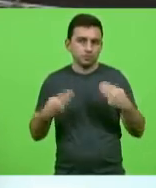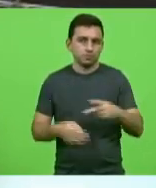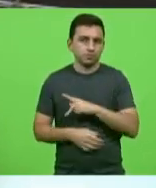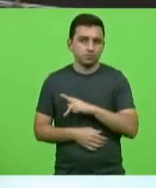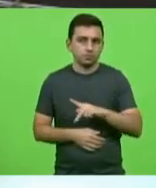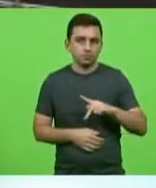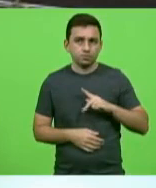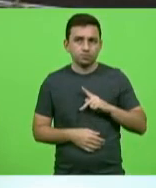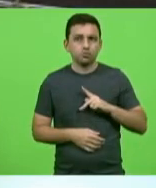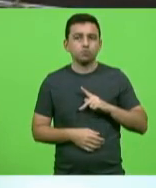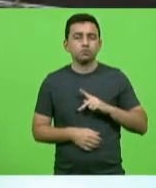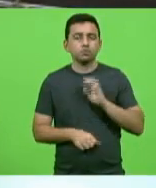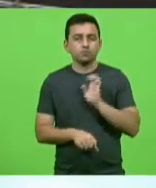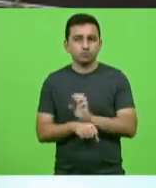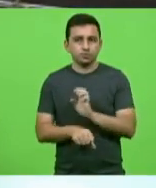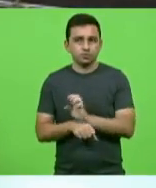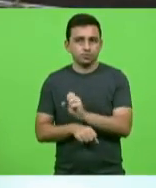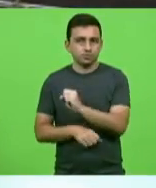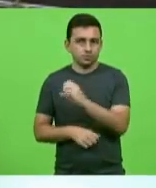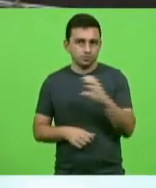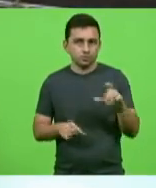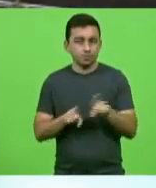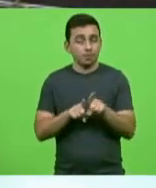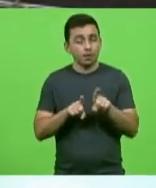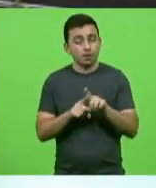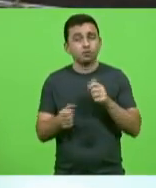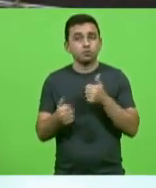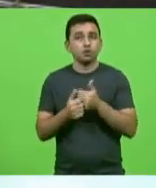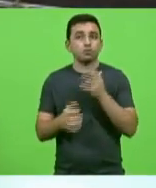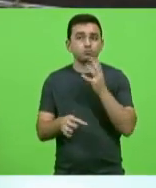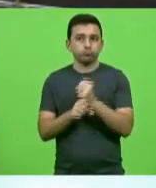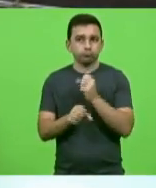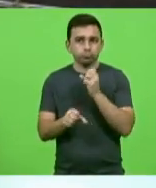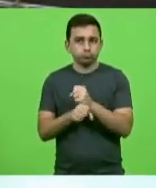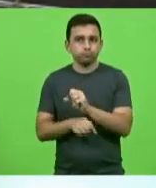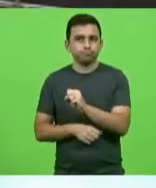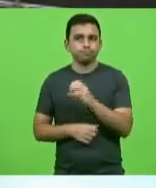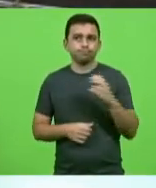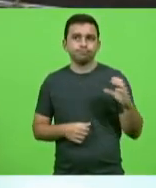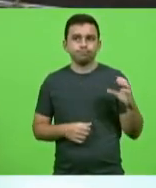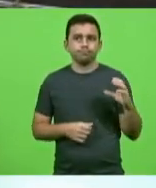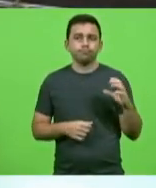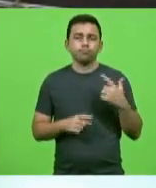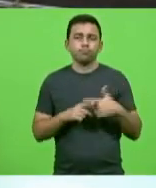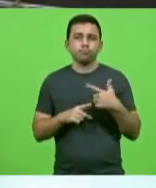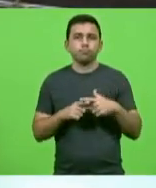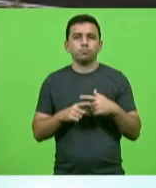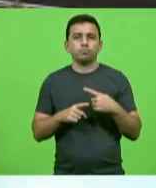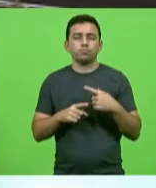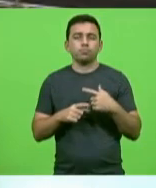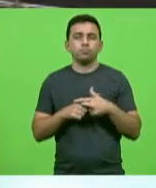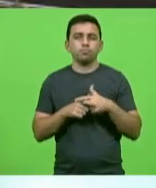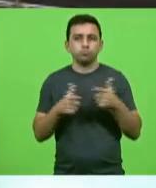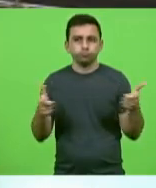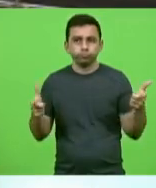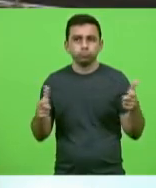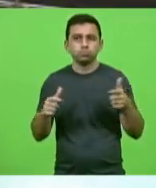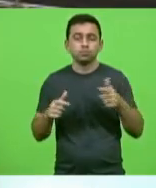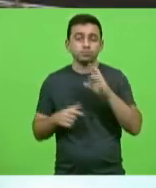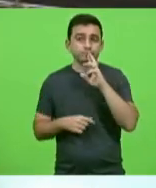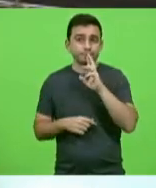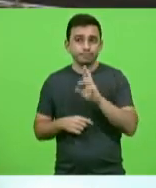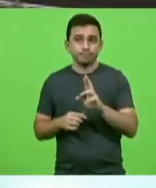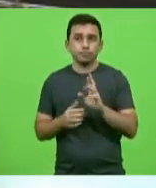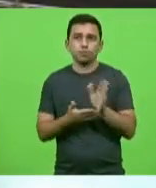Público do Estado de Santa Catarina Tribunal de Contas Catarinense notadamente pela idade dos